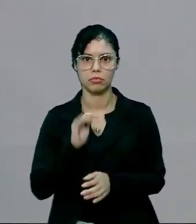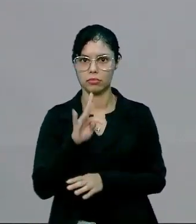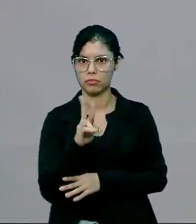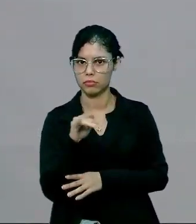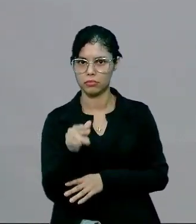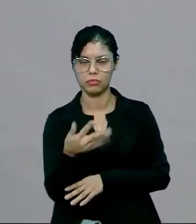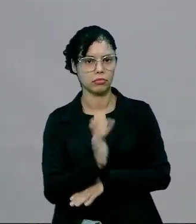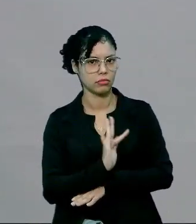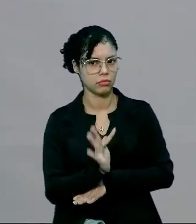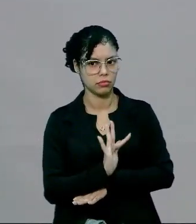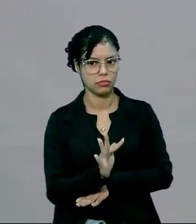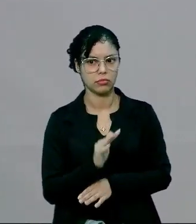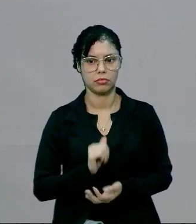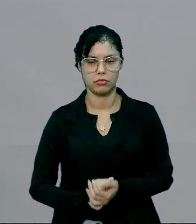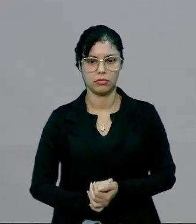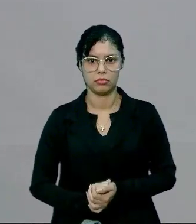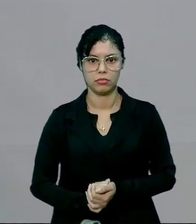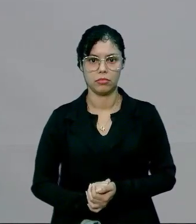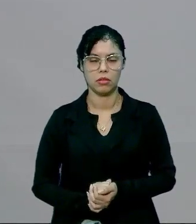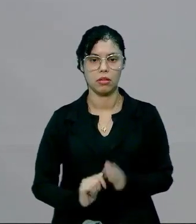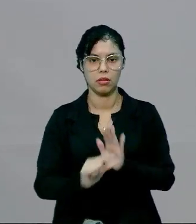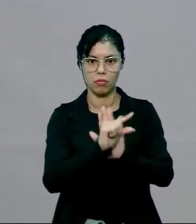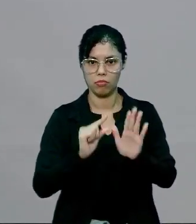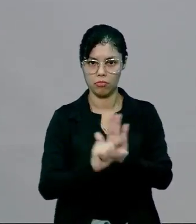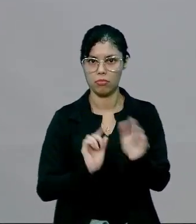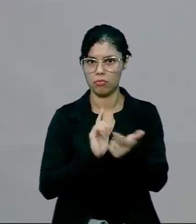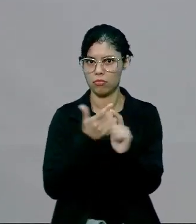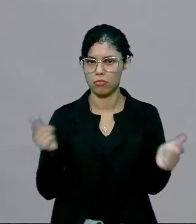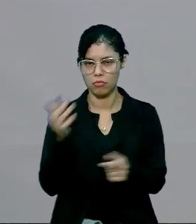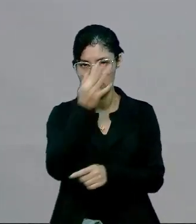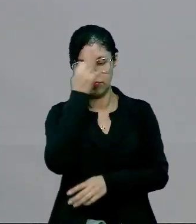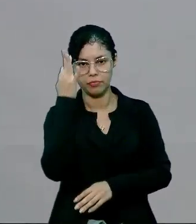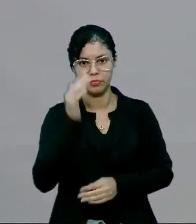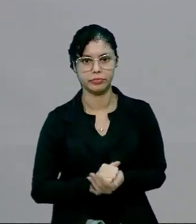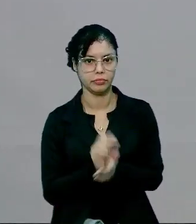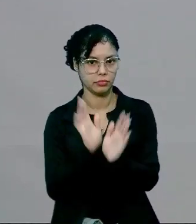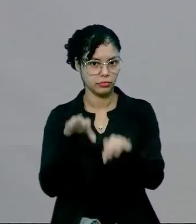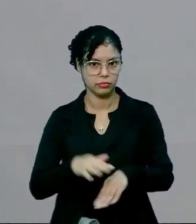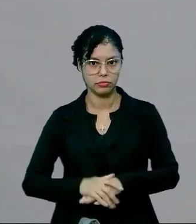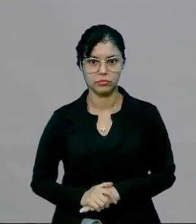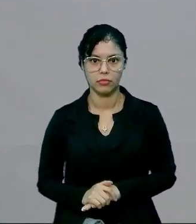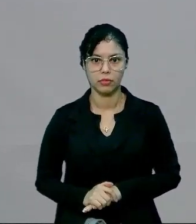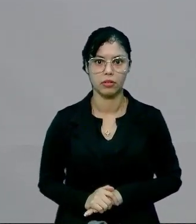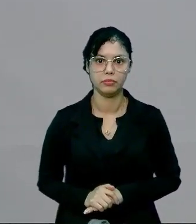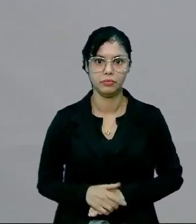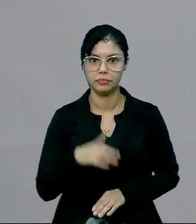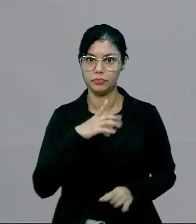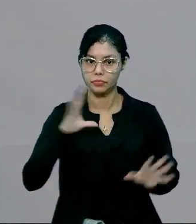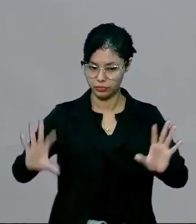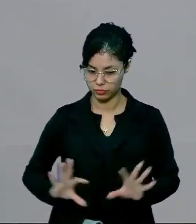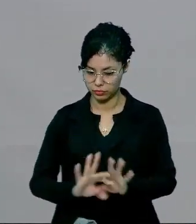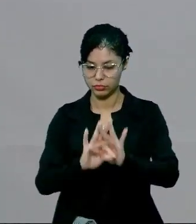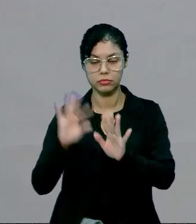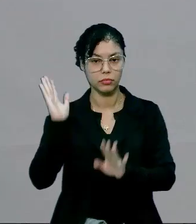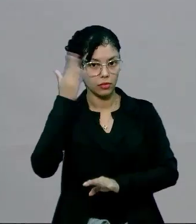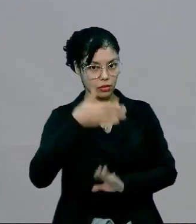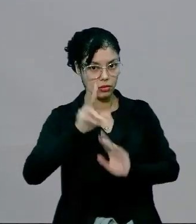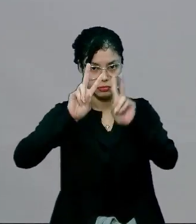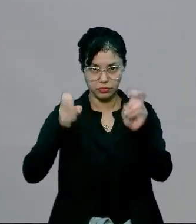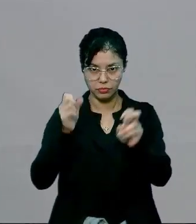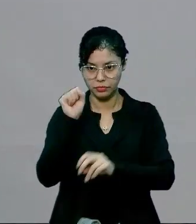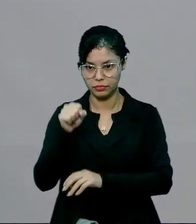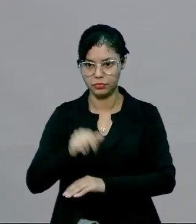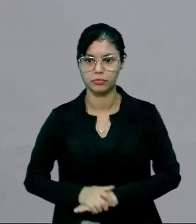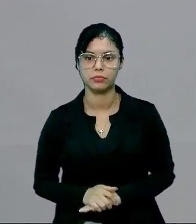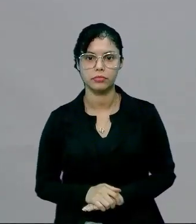Netflix, filmes, citações de grandes filósofos, enfim. Desde que tenha uma relação direta com o tema,